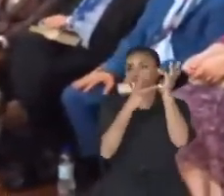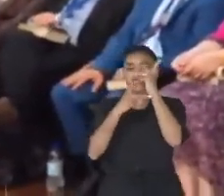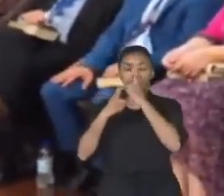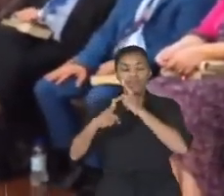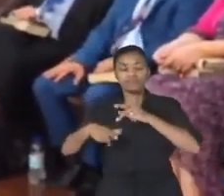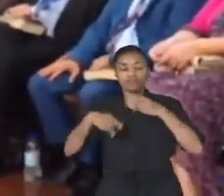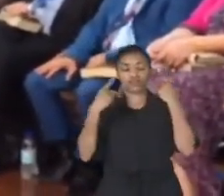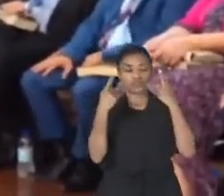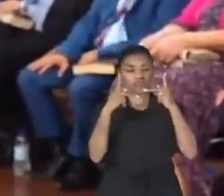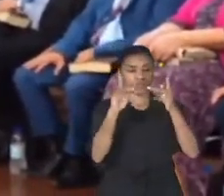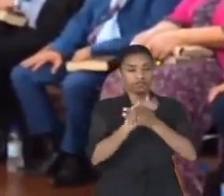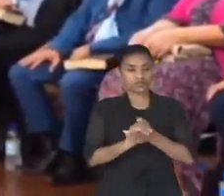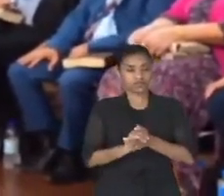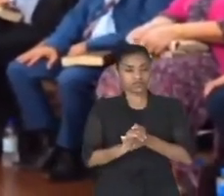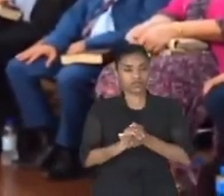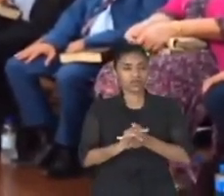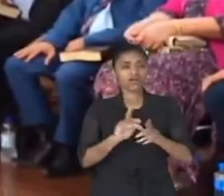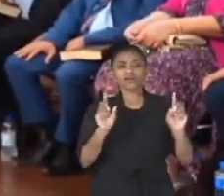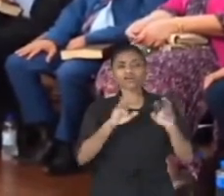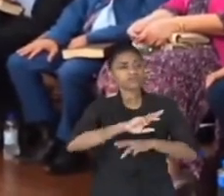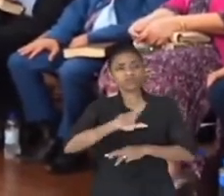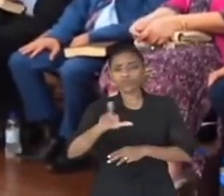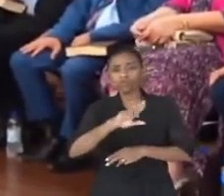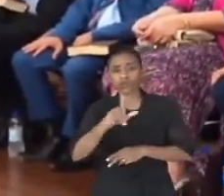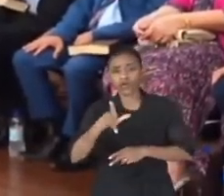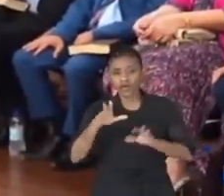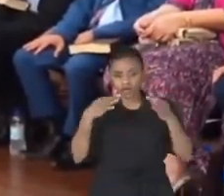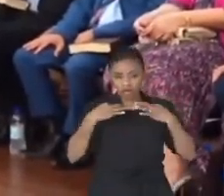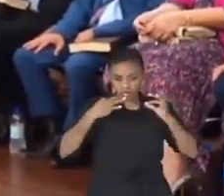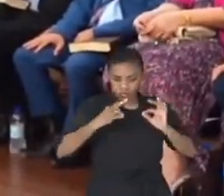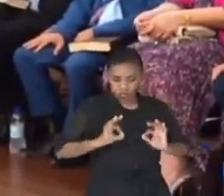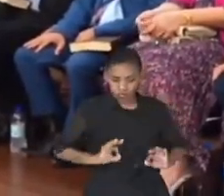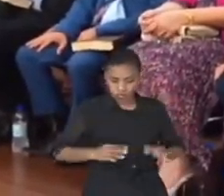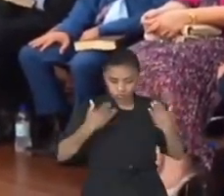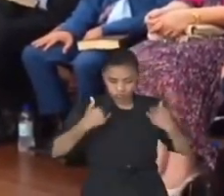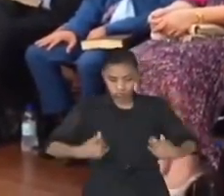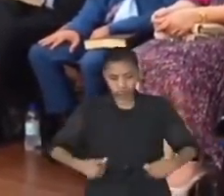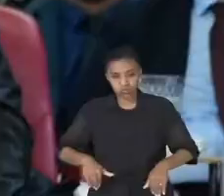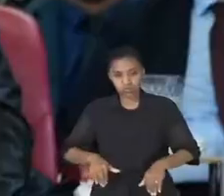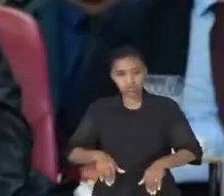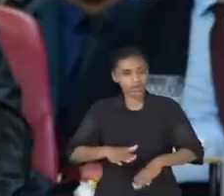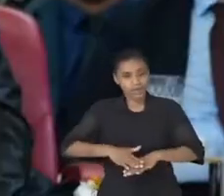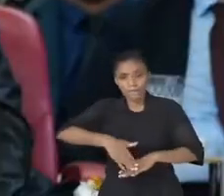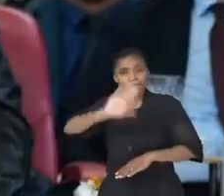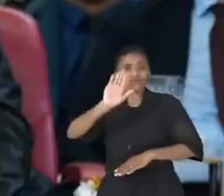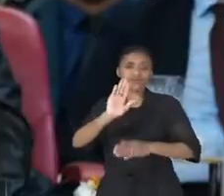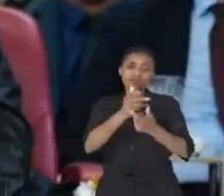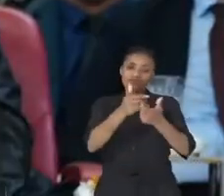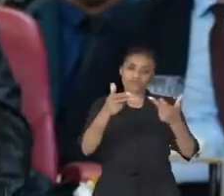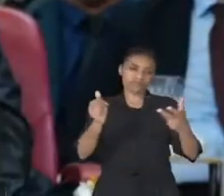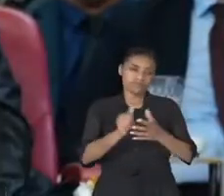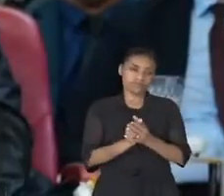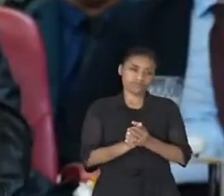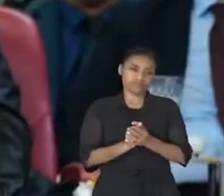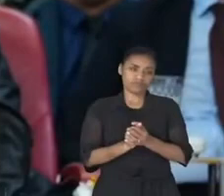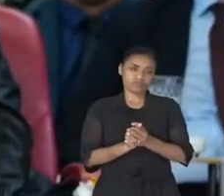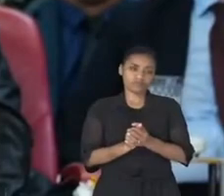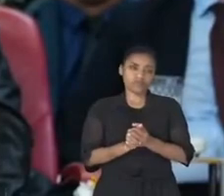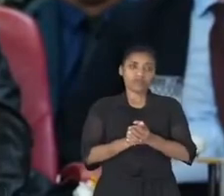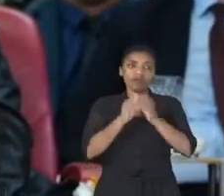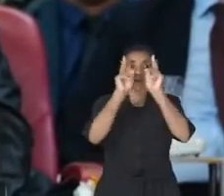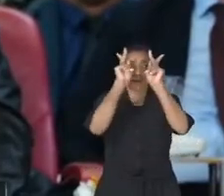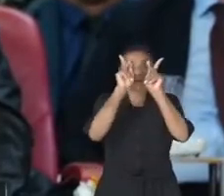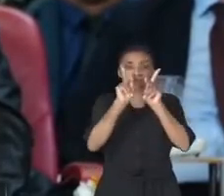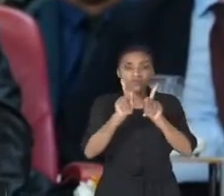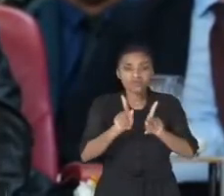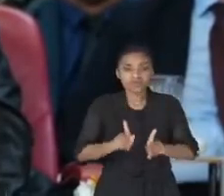é a performance dele em uma tribuna. É muito mais do que isso. É a